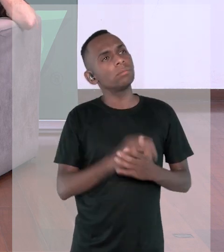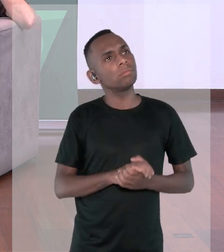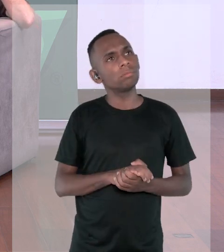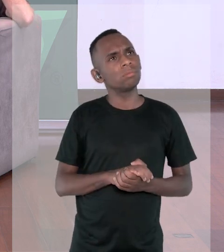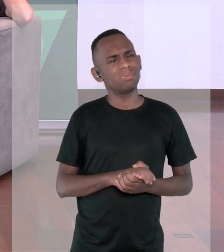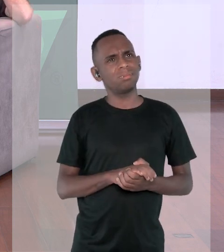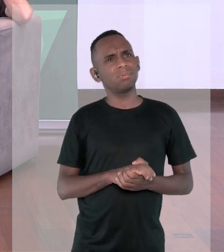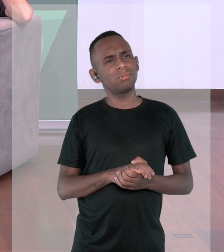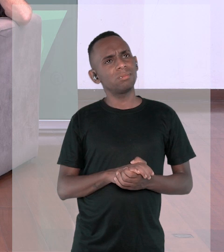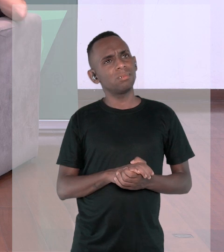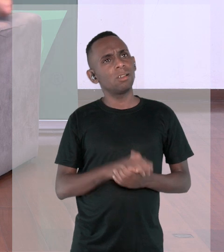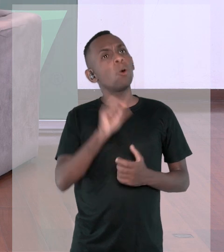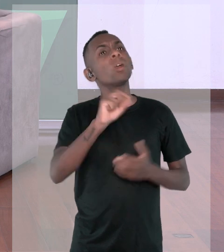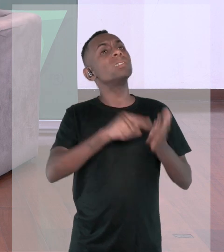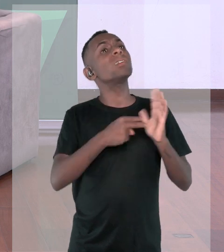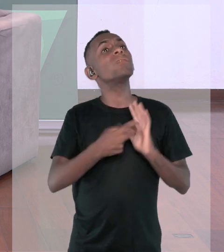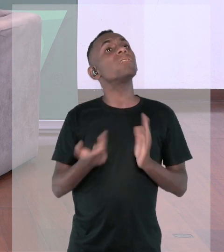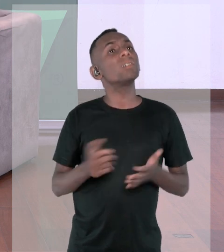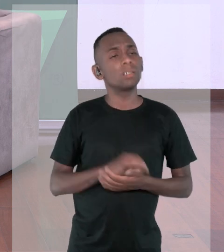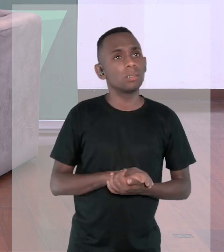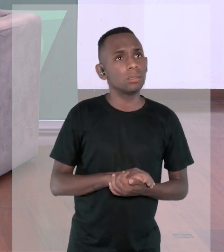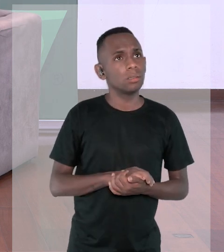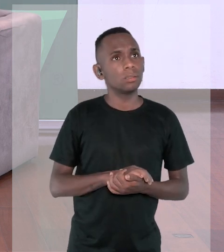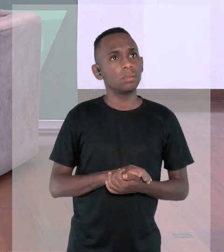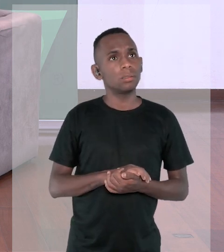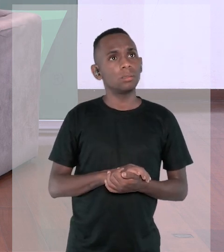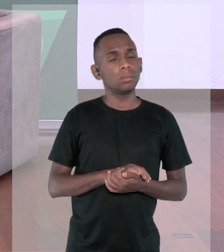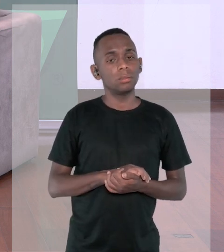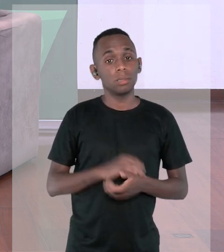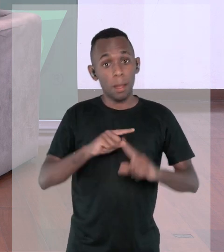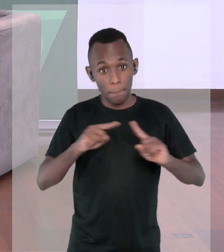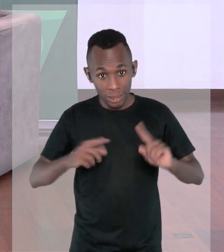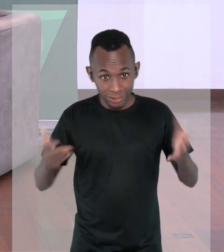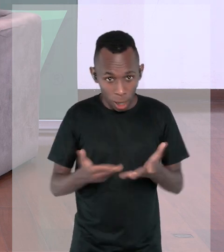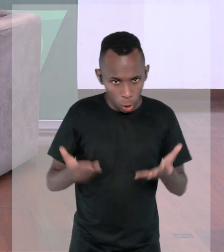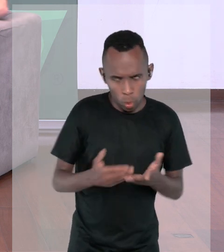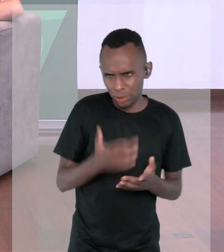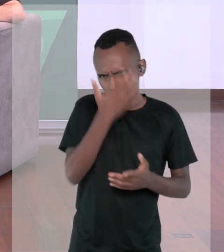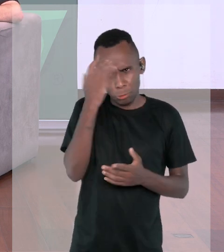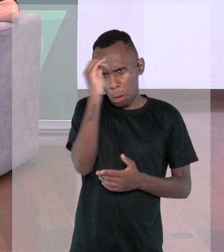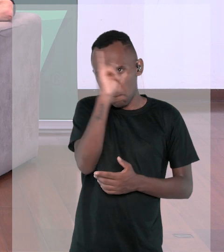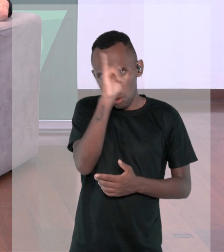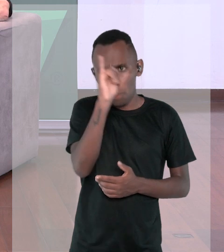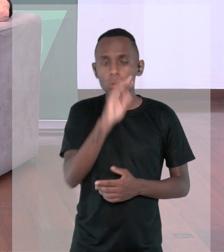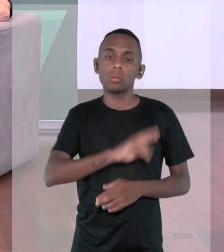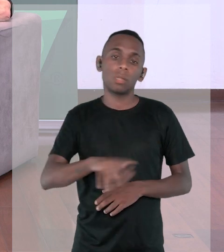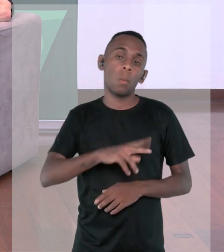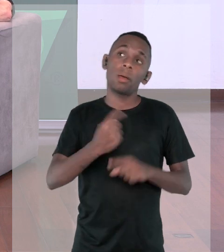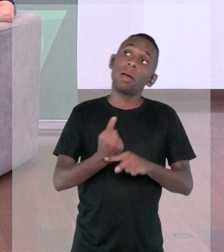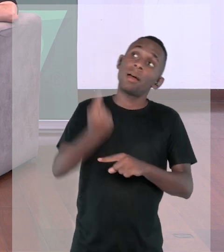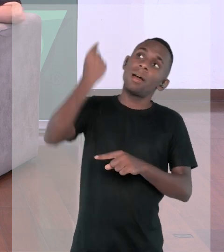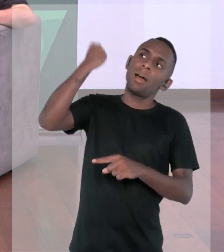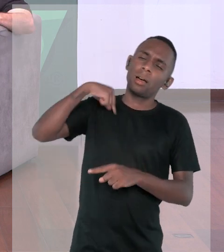assim, e o que isso significa? Só que agora ninguém é bobo mais, né?